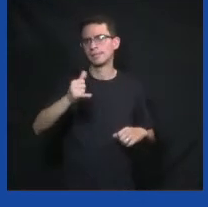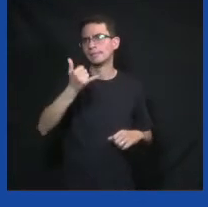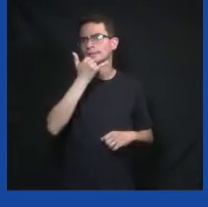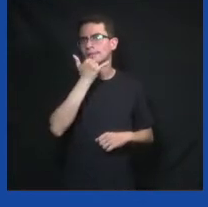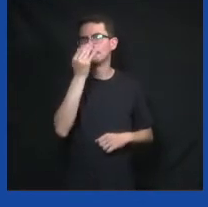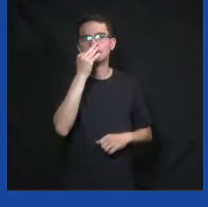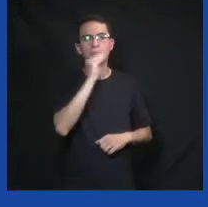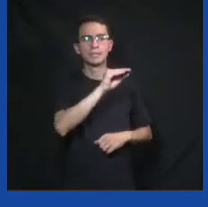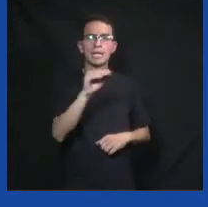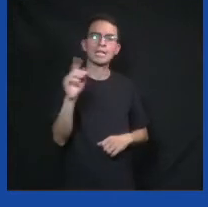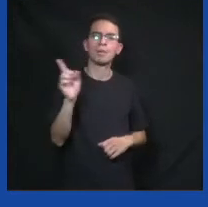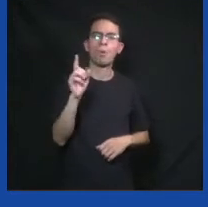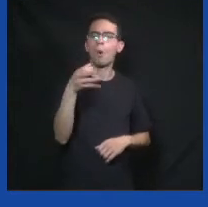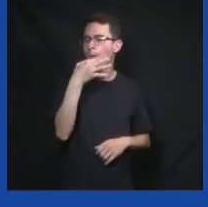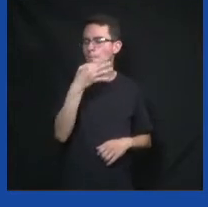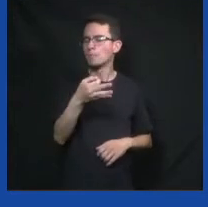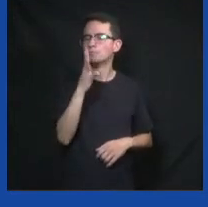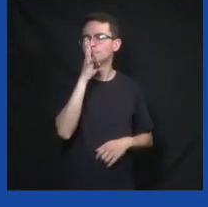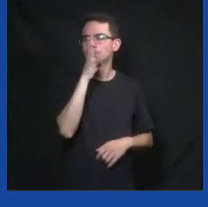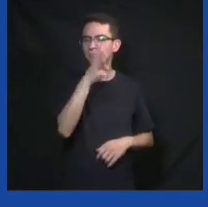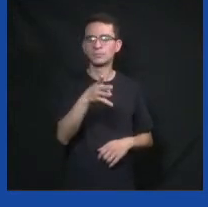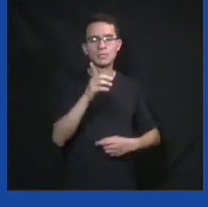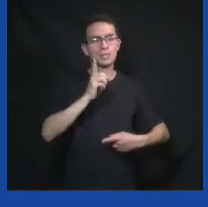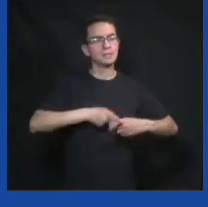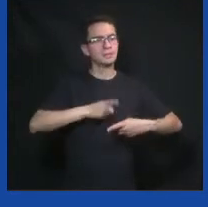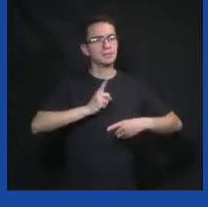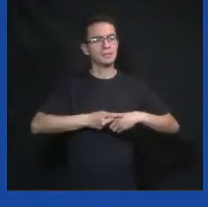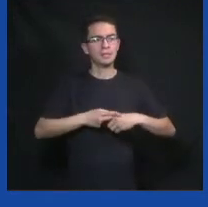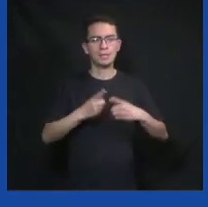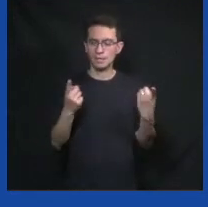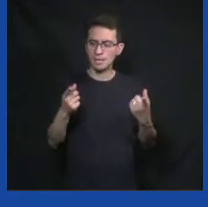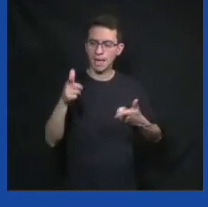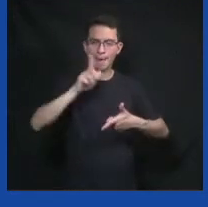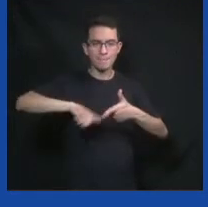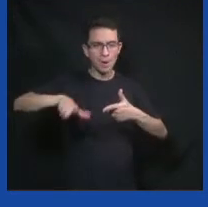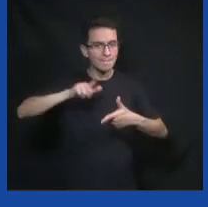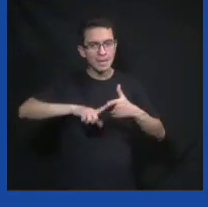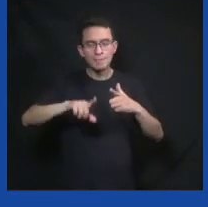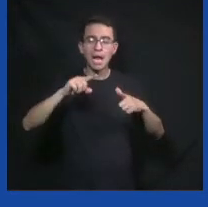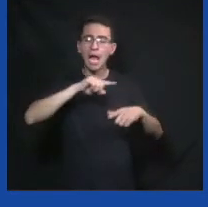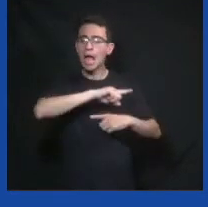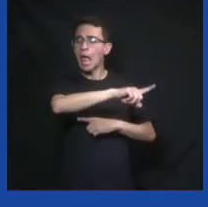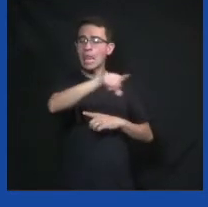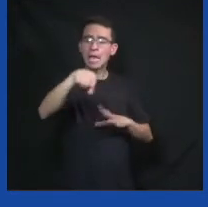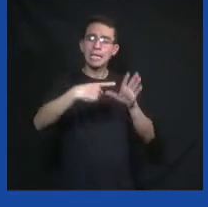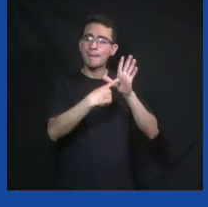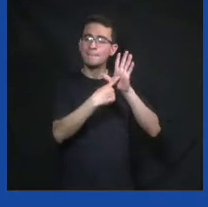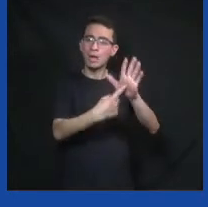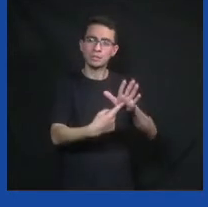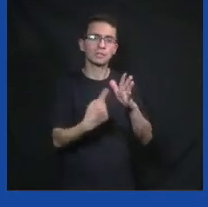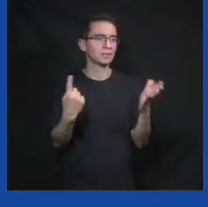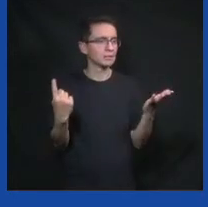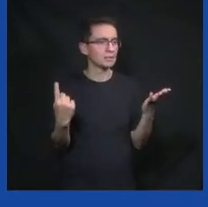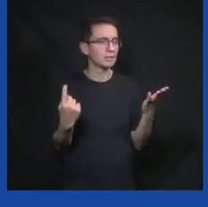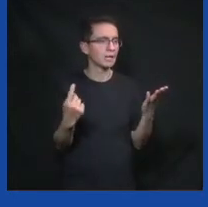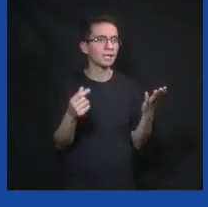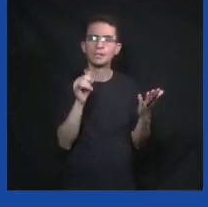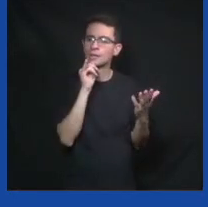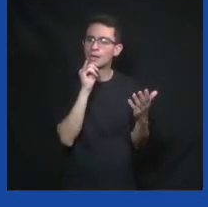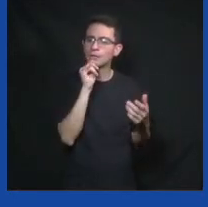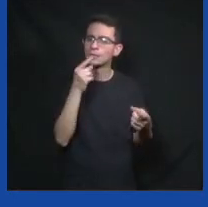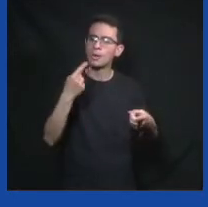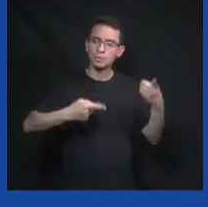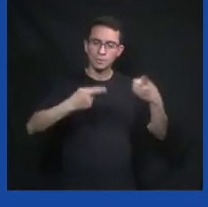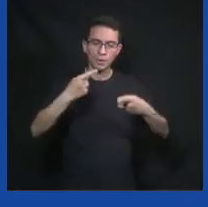de criticar também os problemas que elas trazem, né? Então, a gente tem visto documentários e publicações